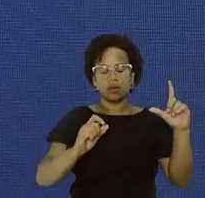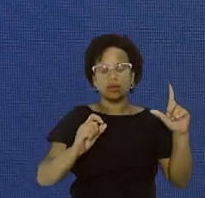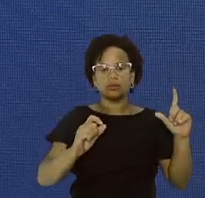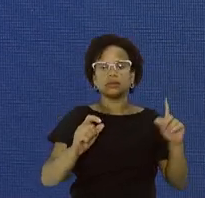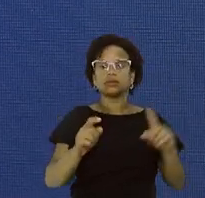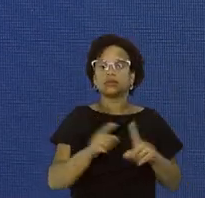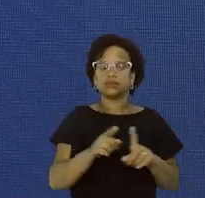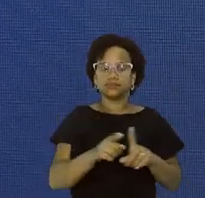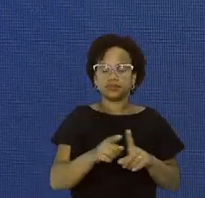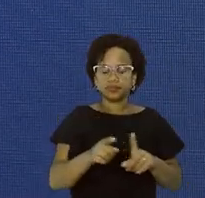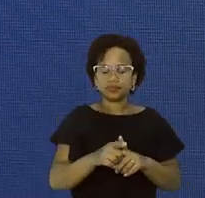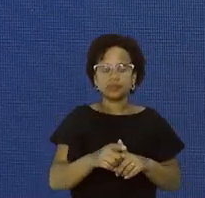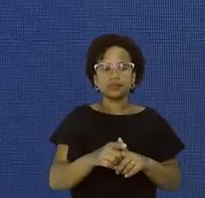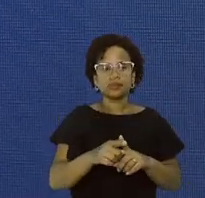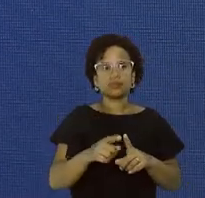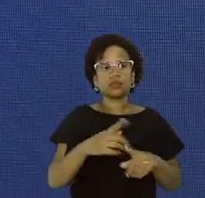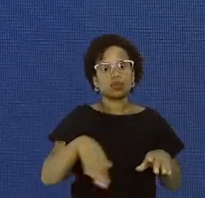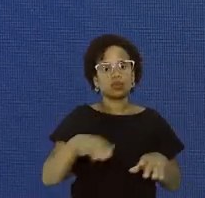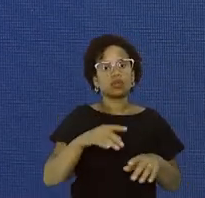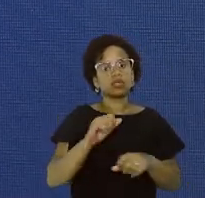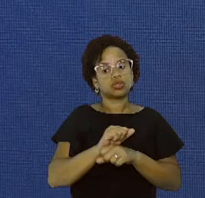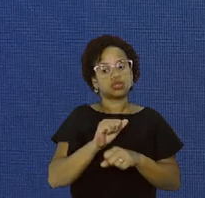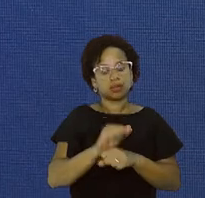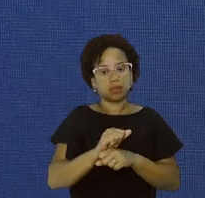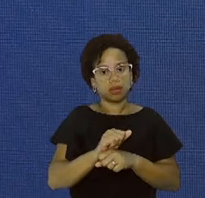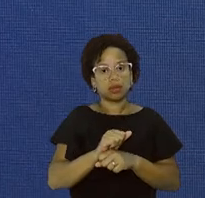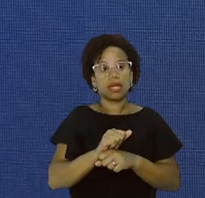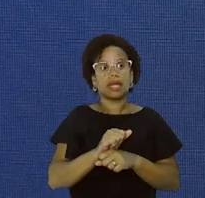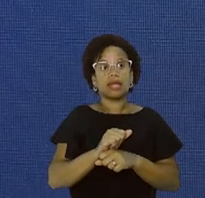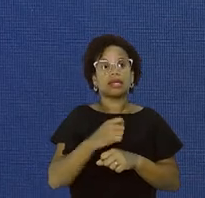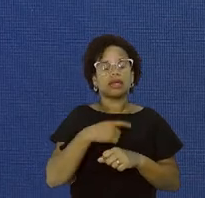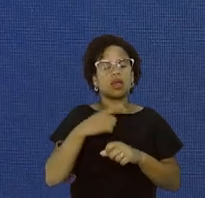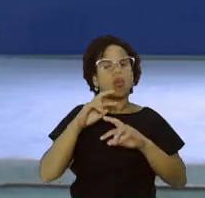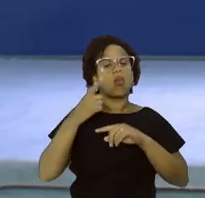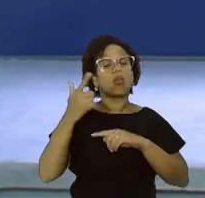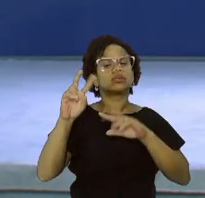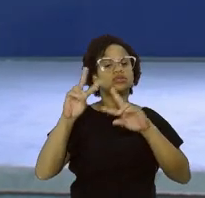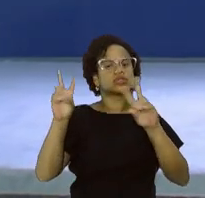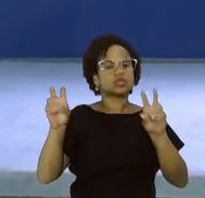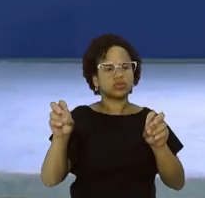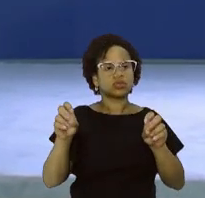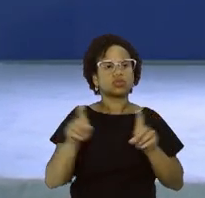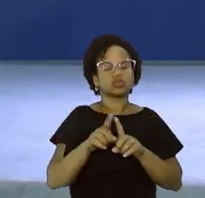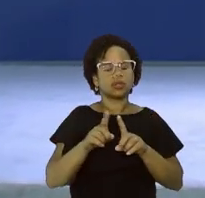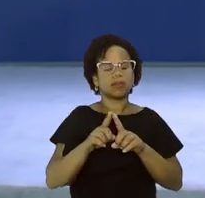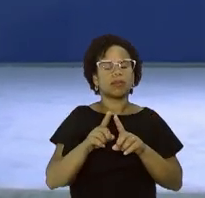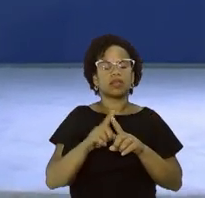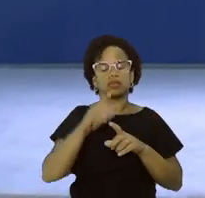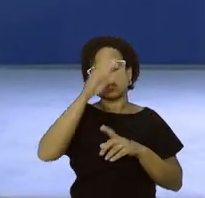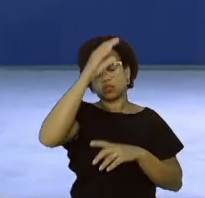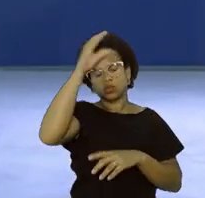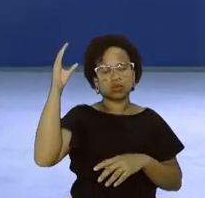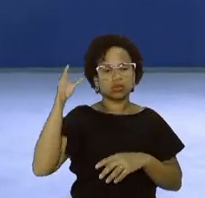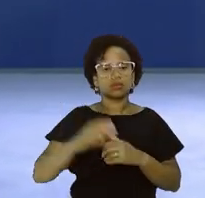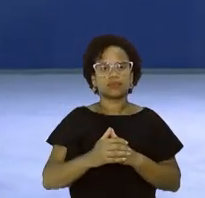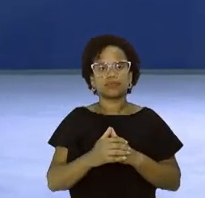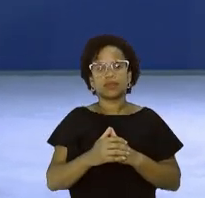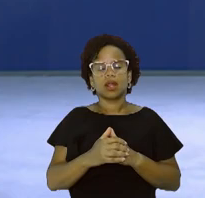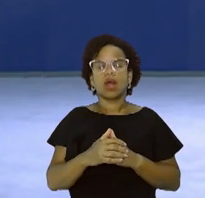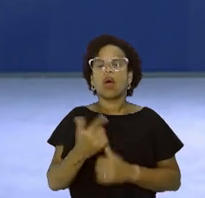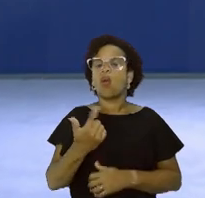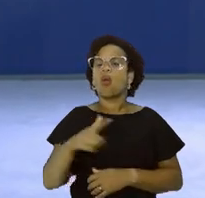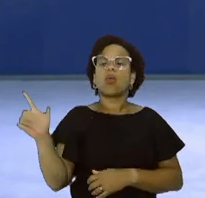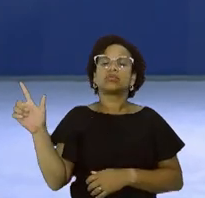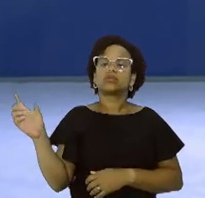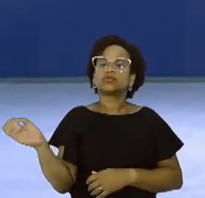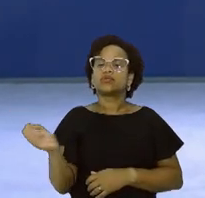espera mas levanta uma série de outras questões aí para as empresas por exemplo para os consumidores e que outras renovações você vai ganhando robus